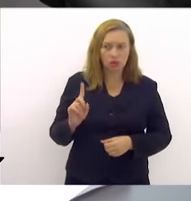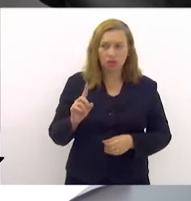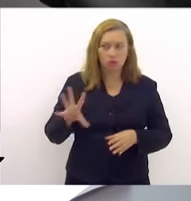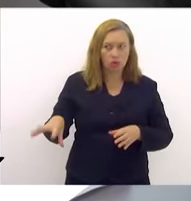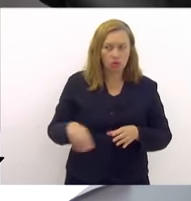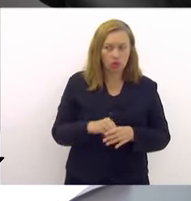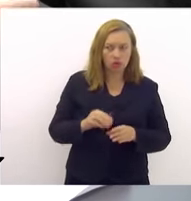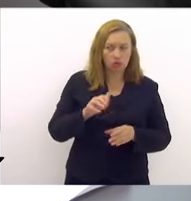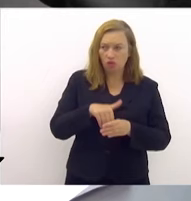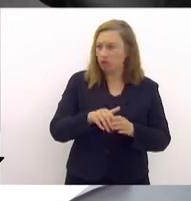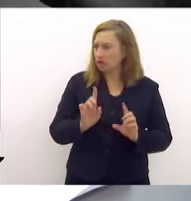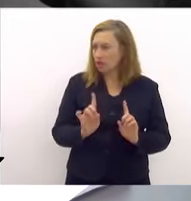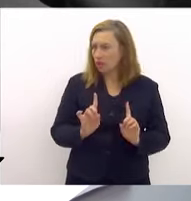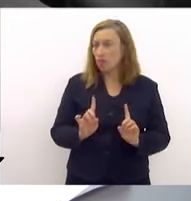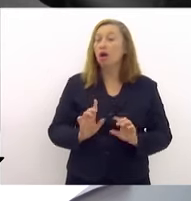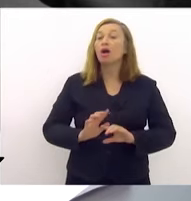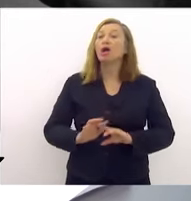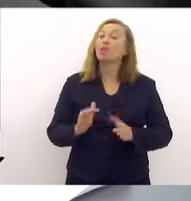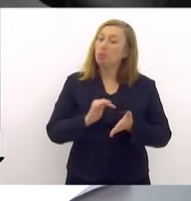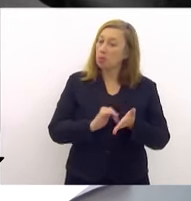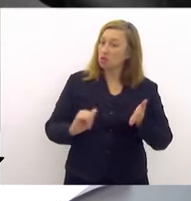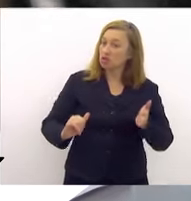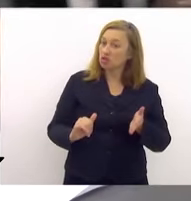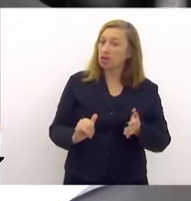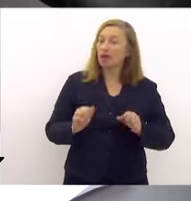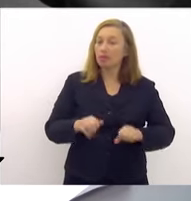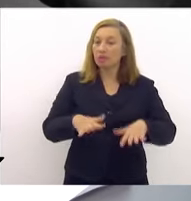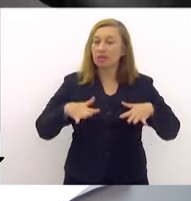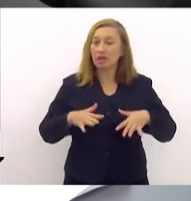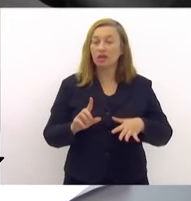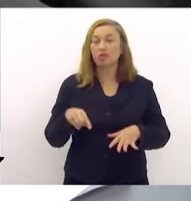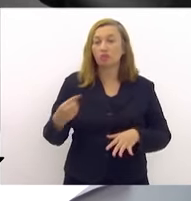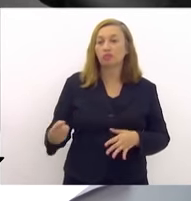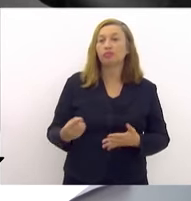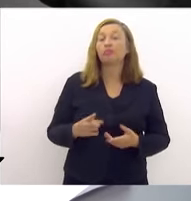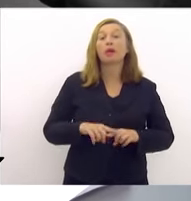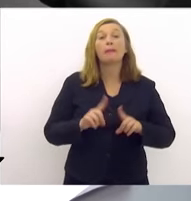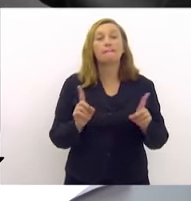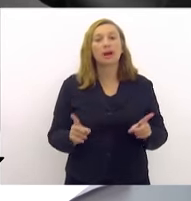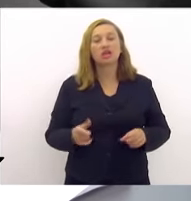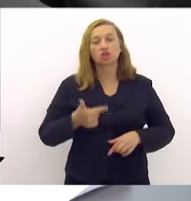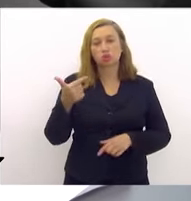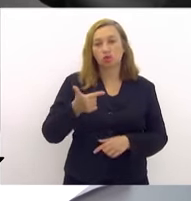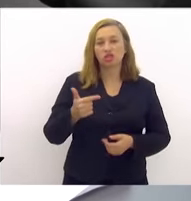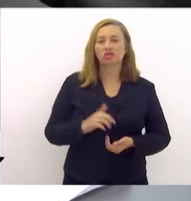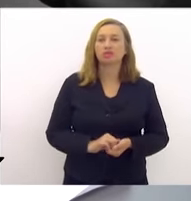incluindo voto nenhum, que a gente pode retirar em plenária, etc. Mas é de dois.